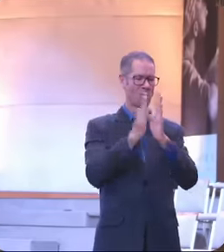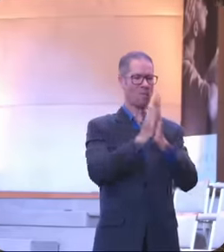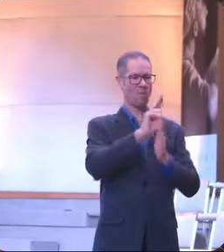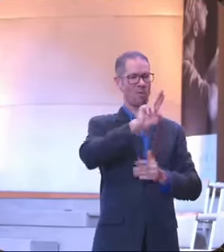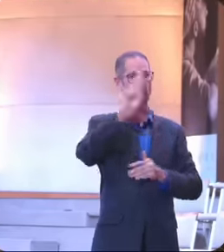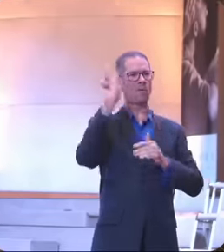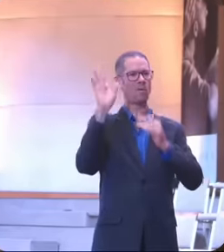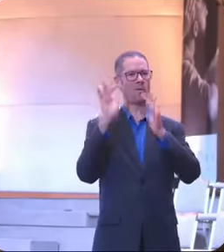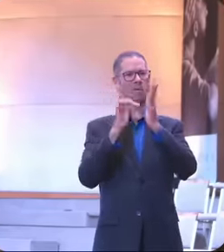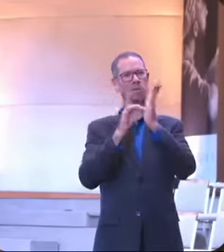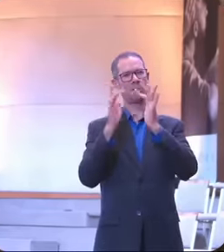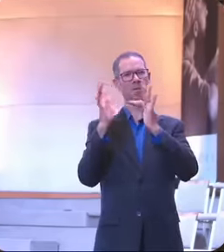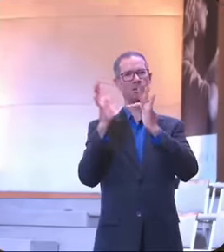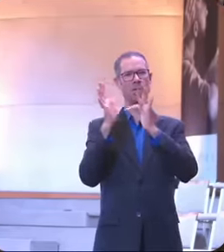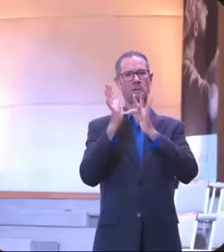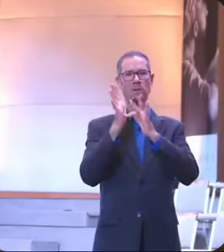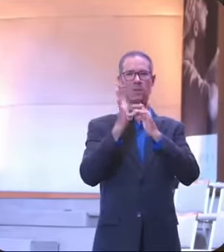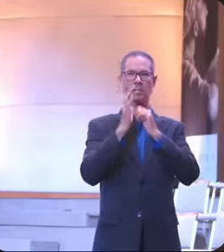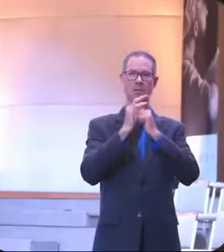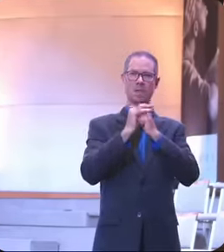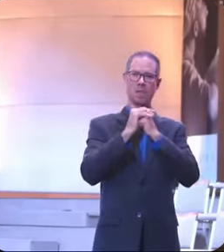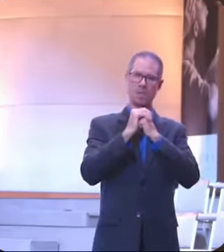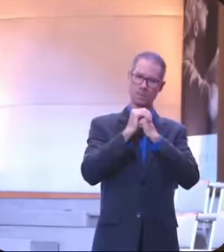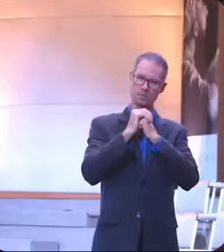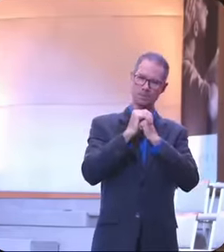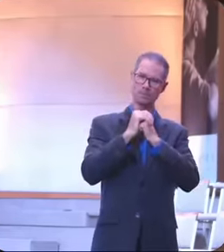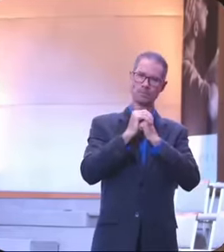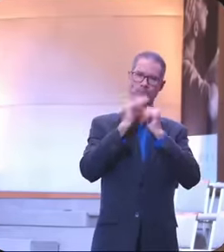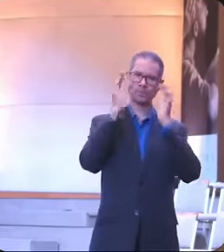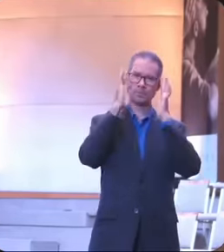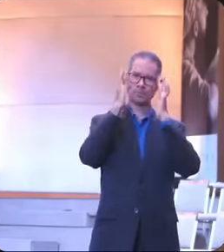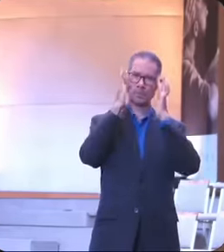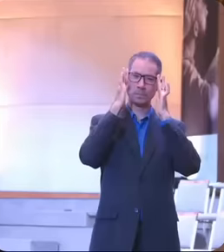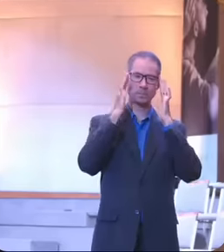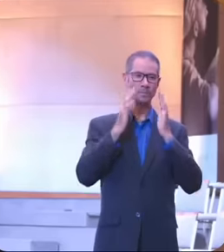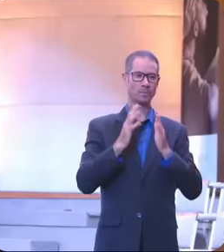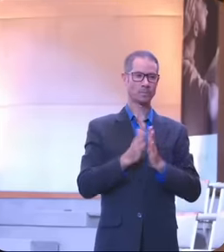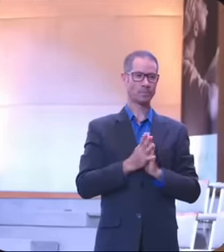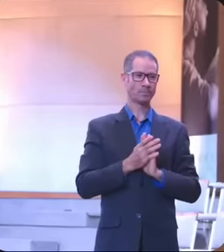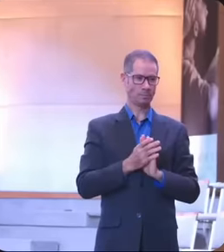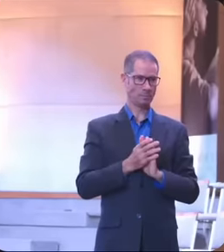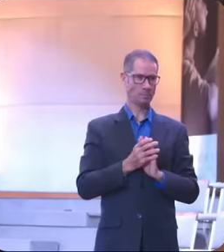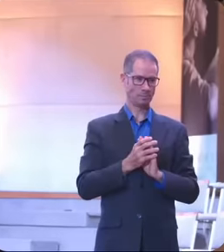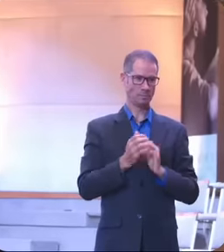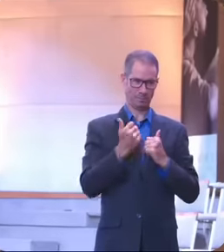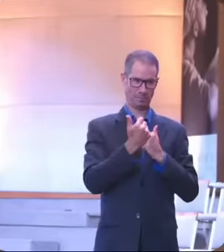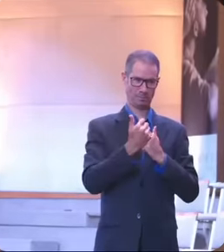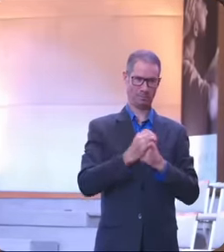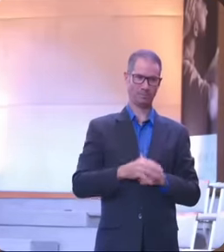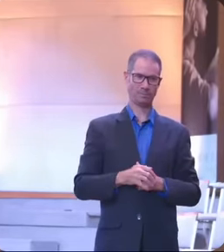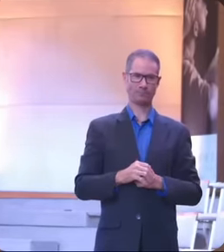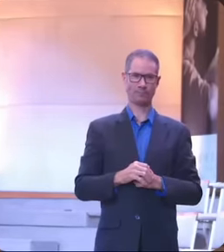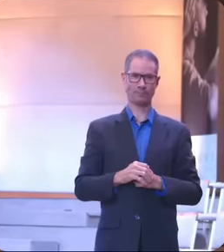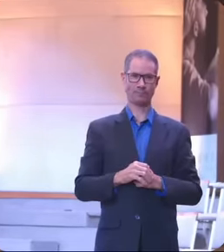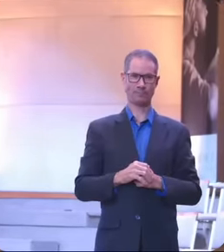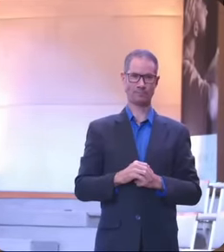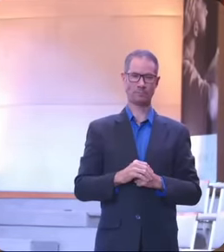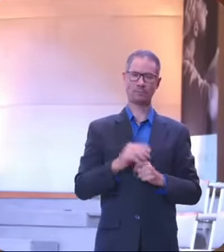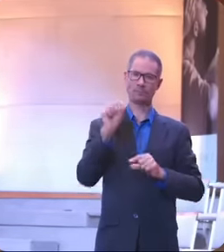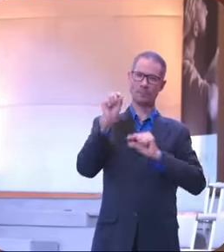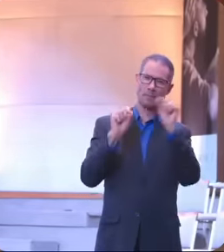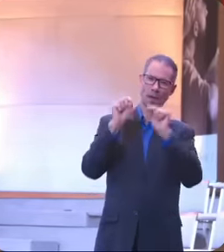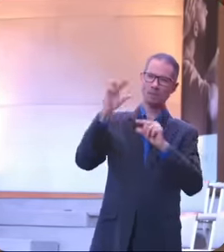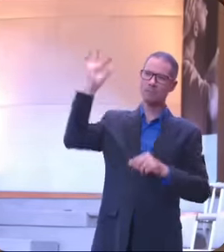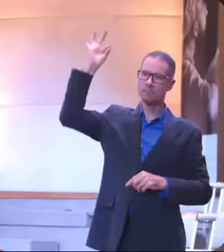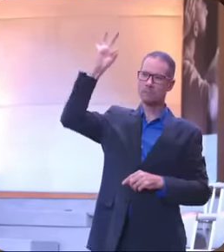de Jesus. Amém. Agora aqui, antes da gente terminar, tem gente aqui a quem o Espírito Santo está